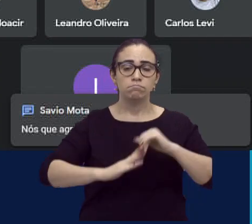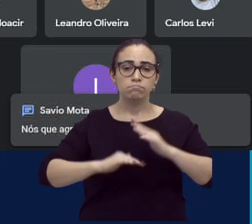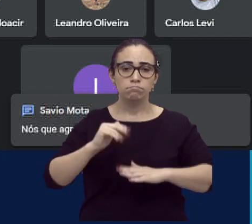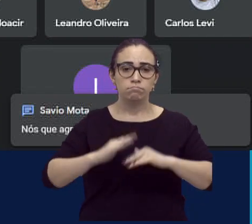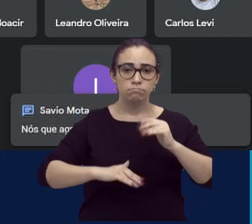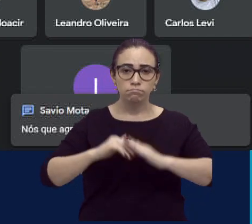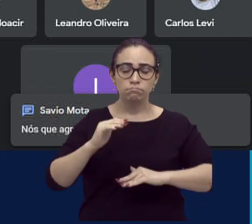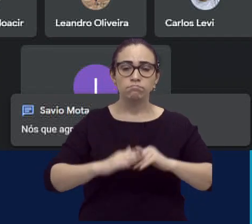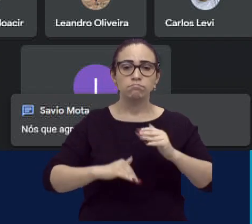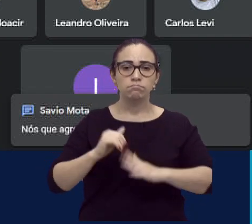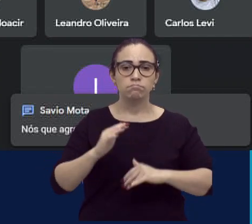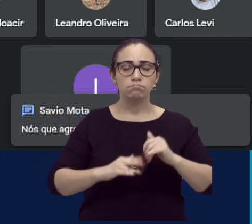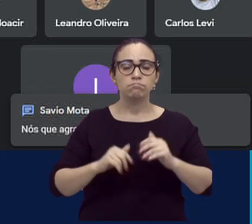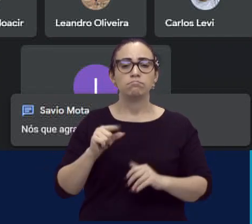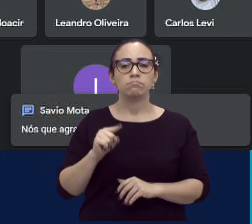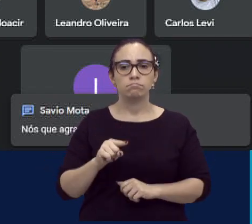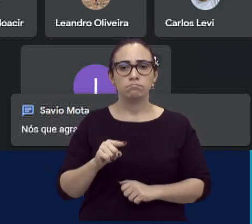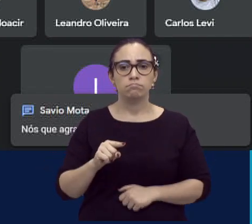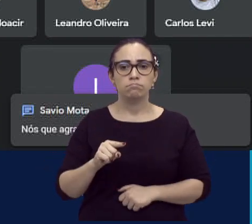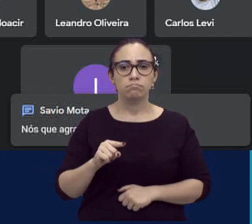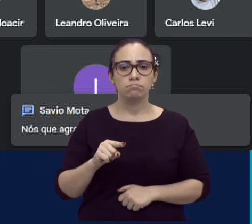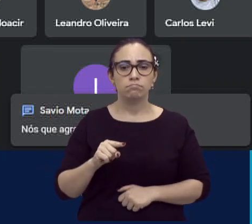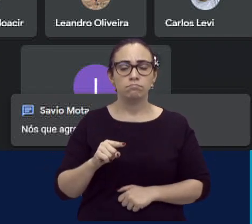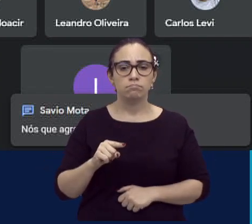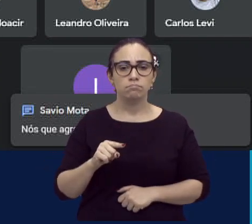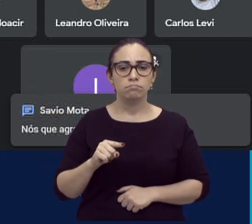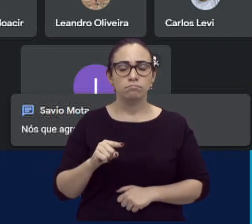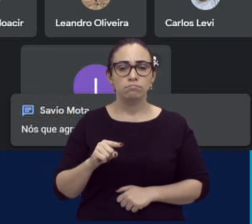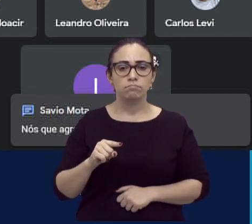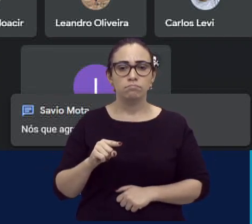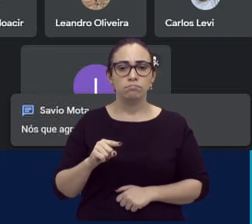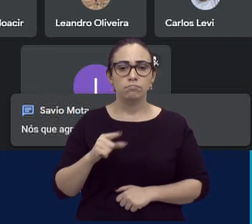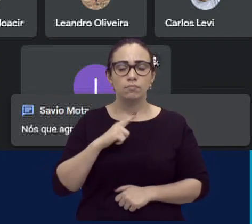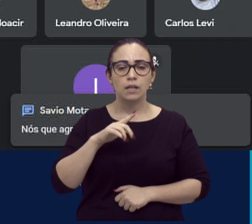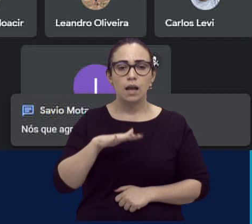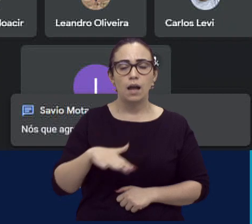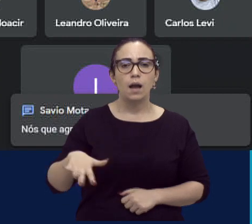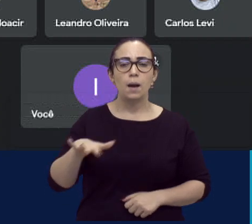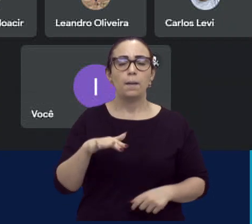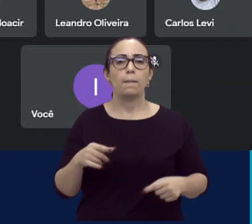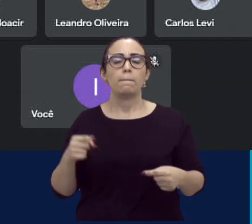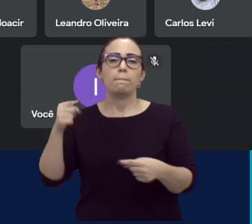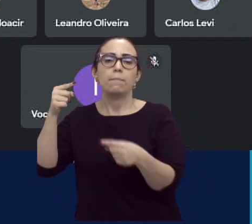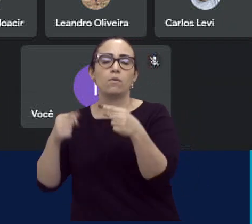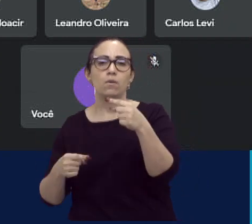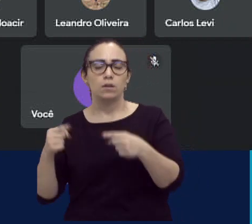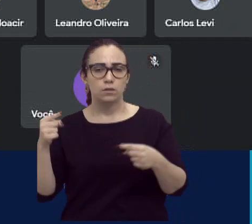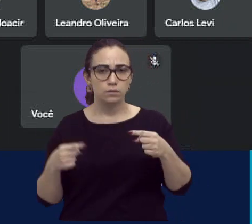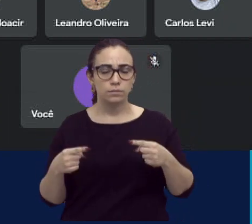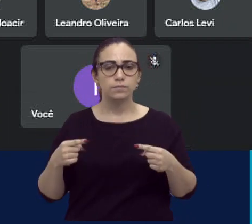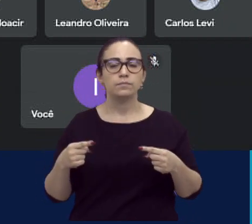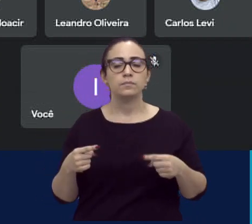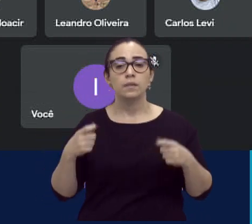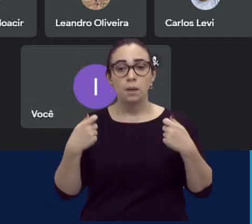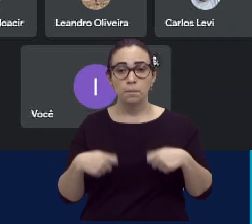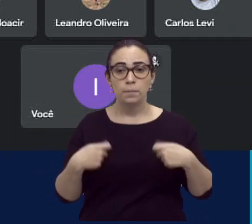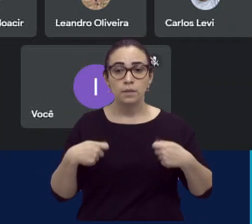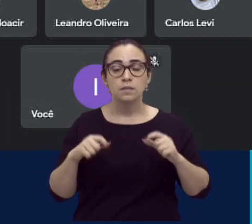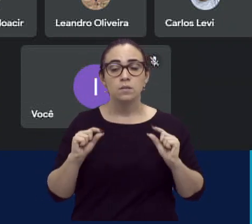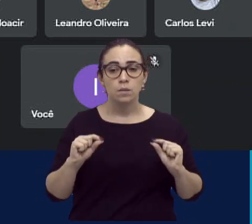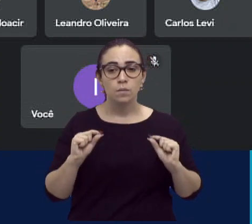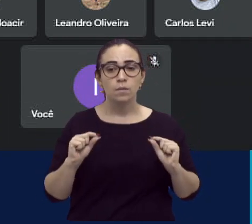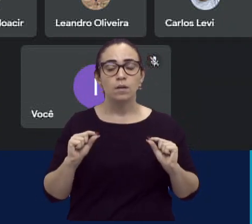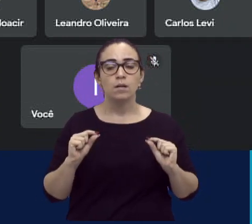ser aprendida. Se ela é indispensável no campo político, se torna essencialmente necessária